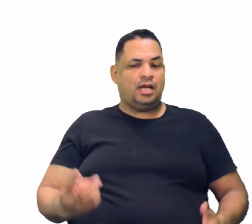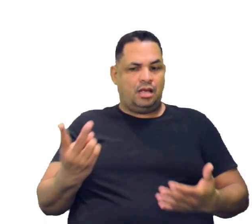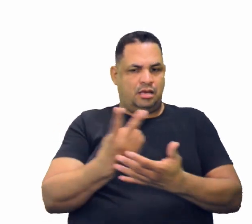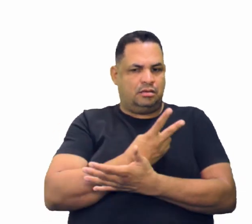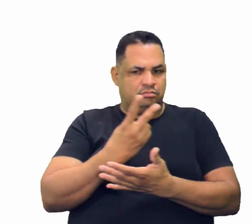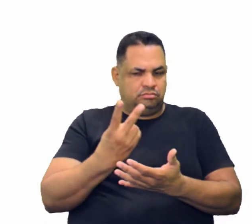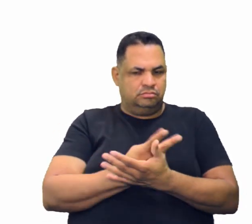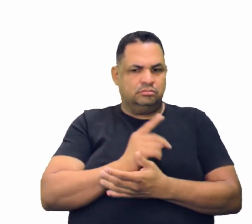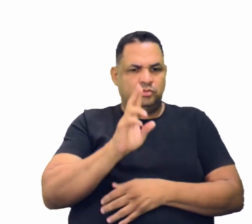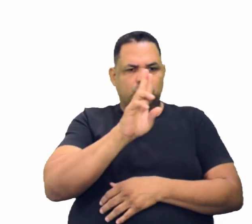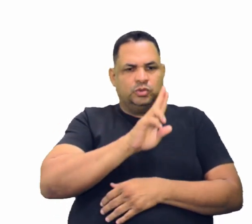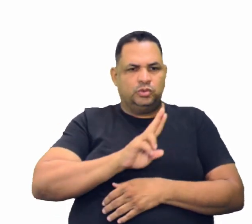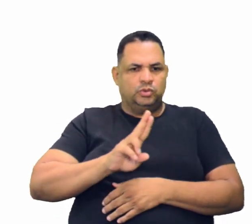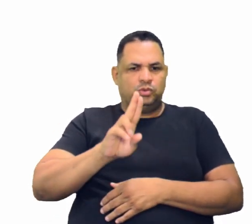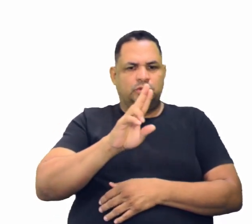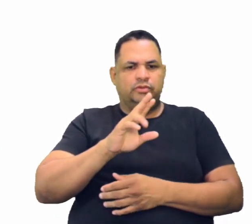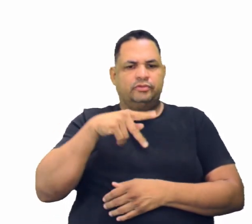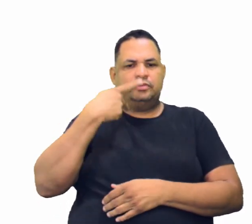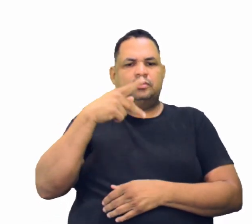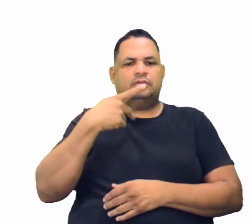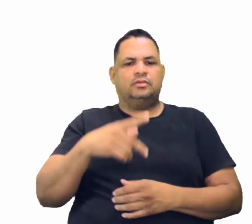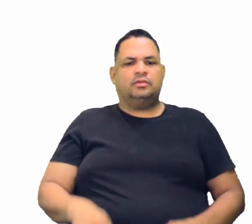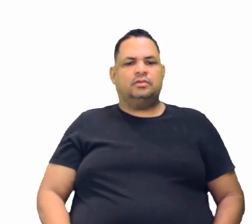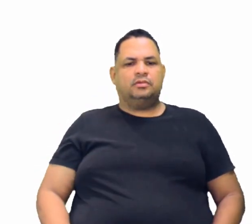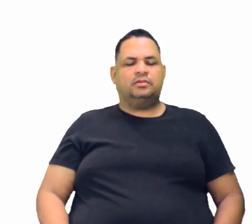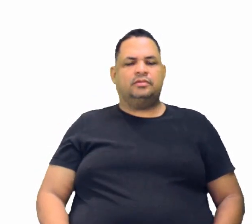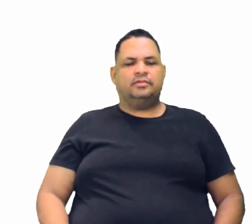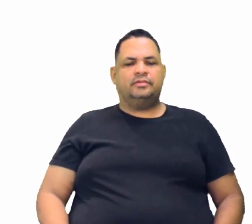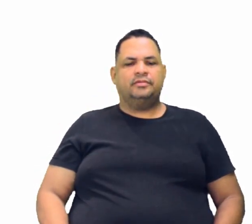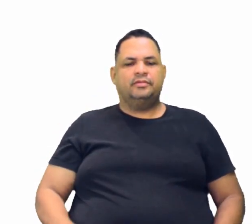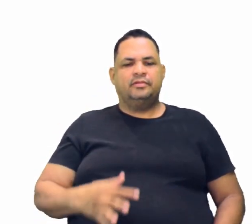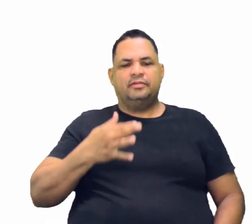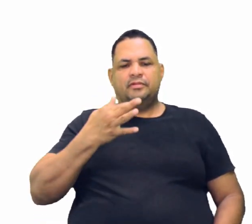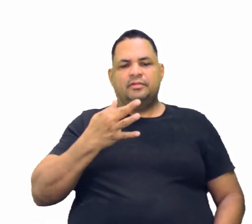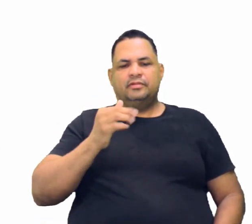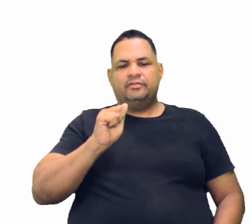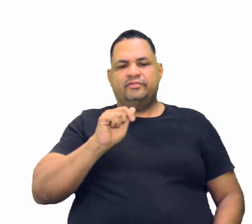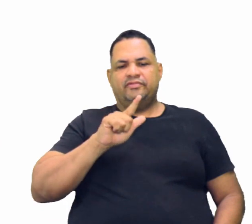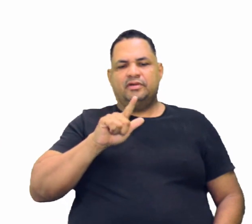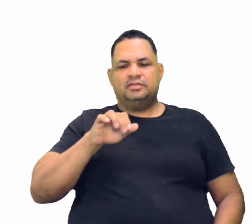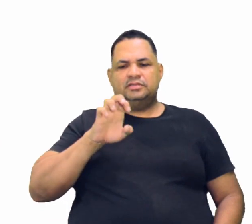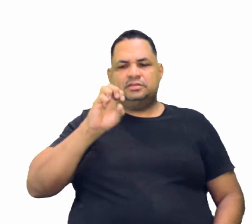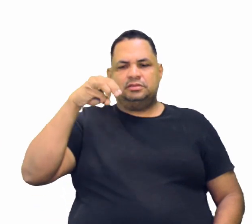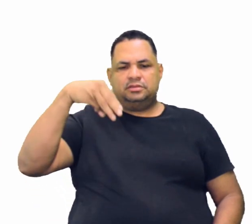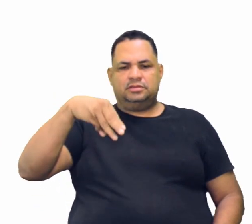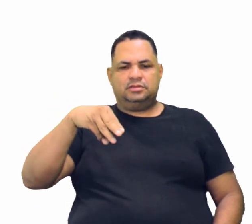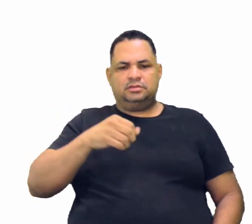inadequada a aplicação de falar assim, ó, fazem 10 anos. Não existe.